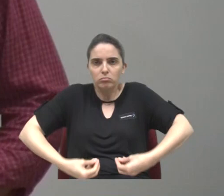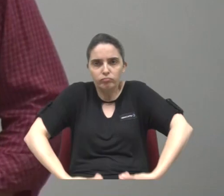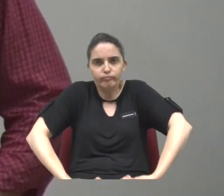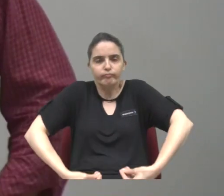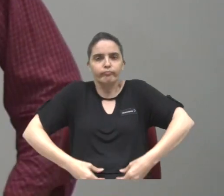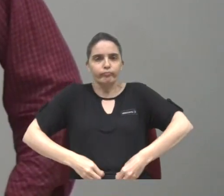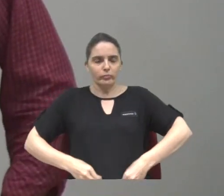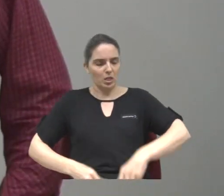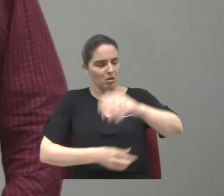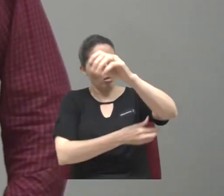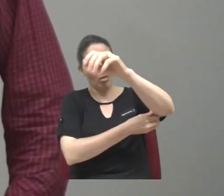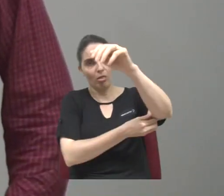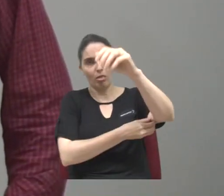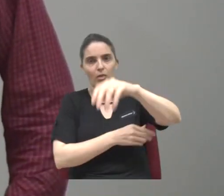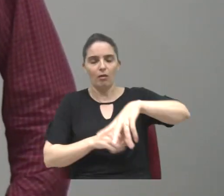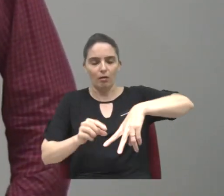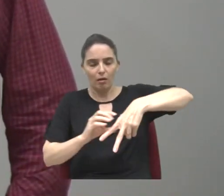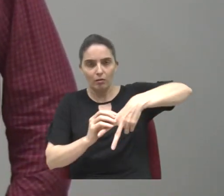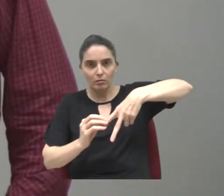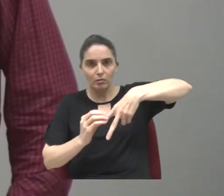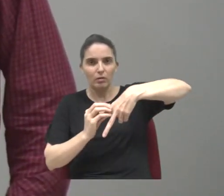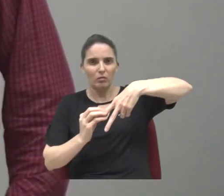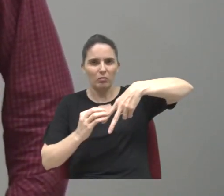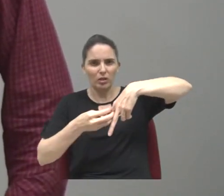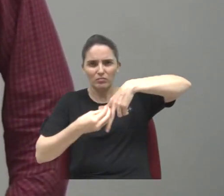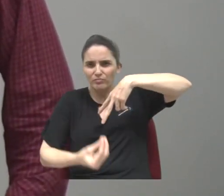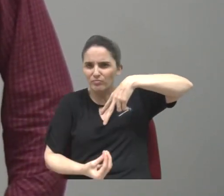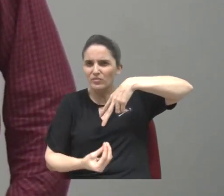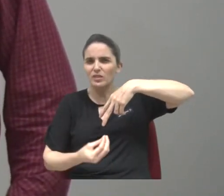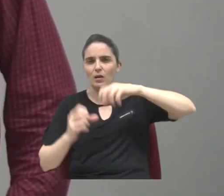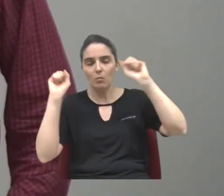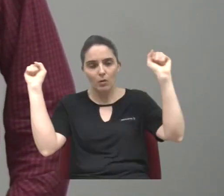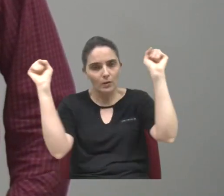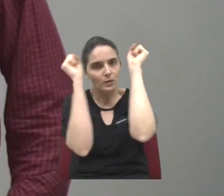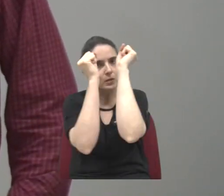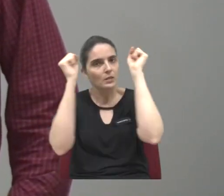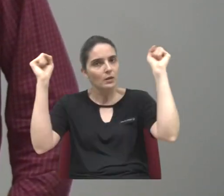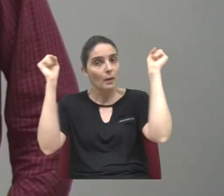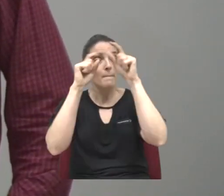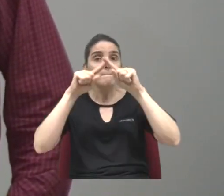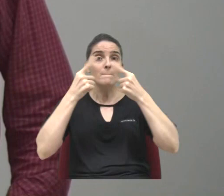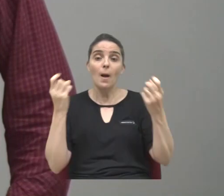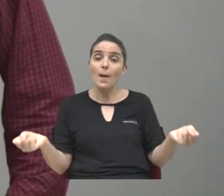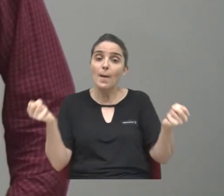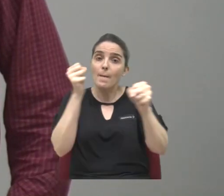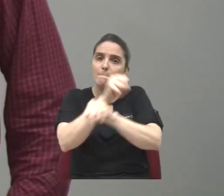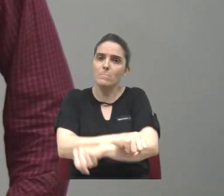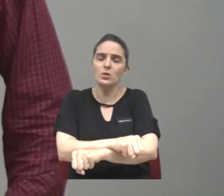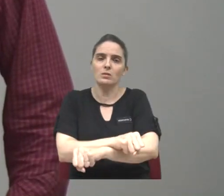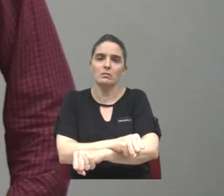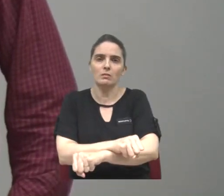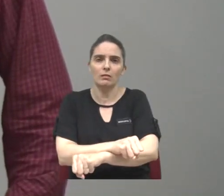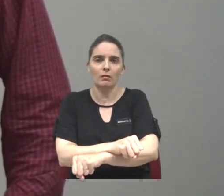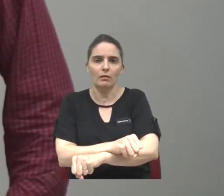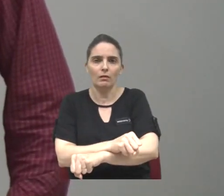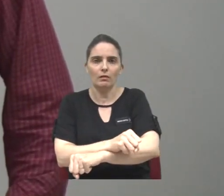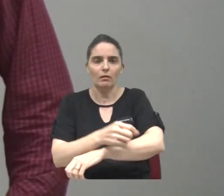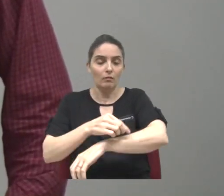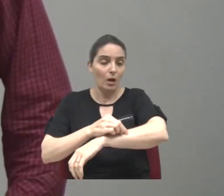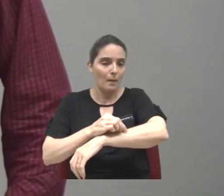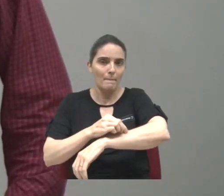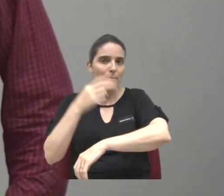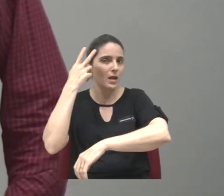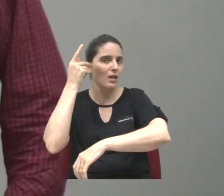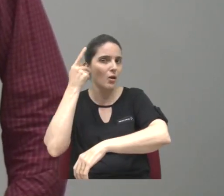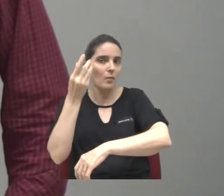também fica uma coisa que, mesmo com academia, é impossível conseguir qualidade de vida para essas pessoas. Principalmente para